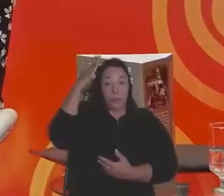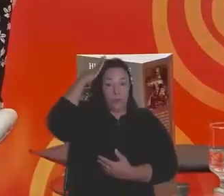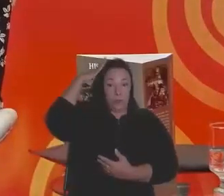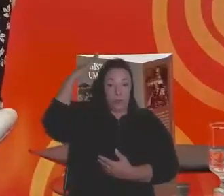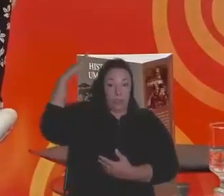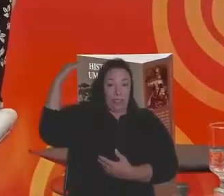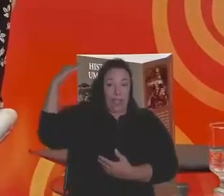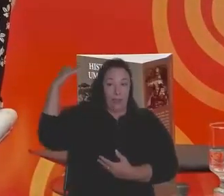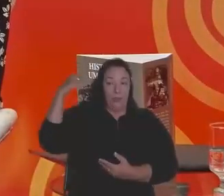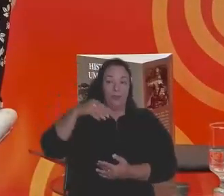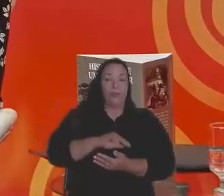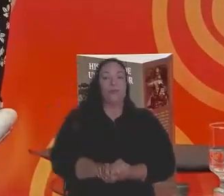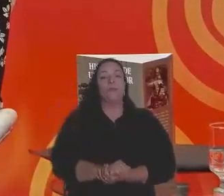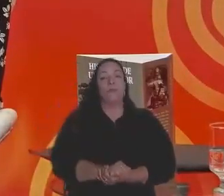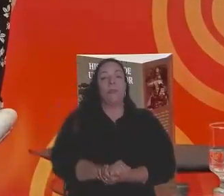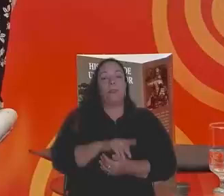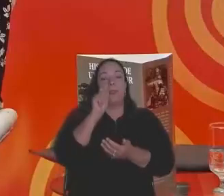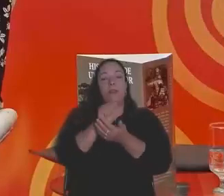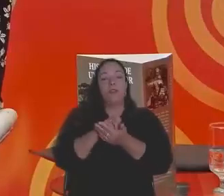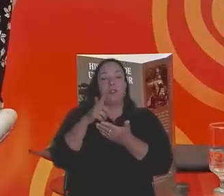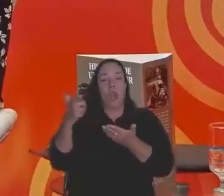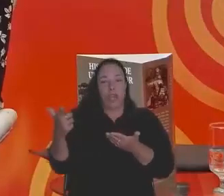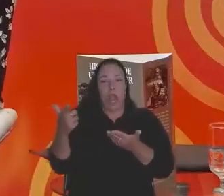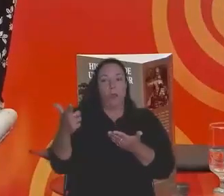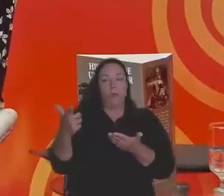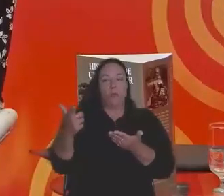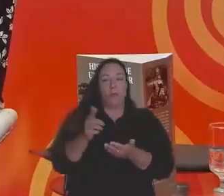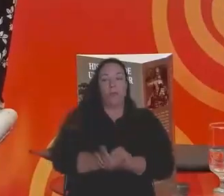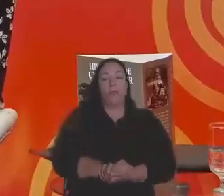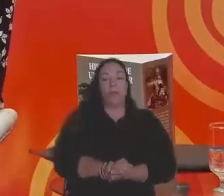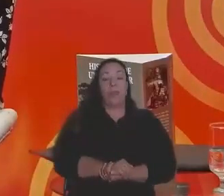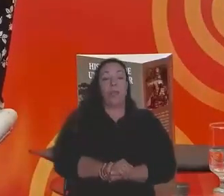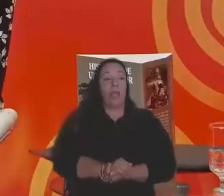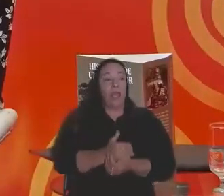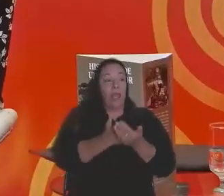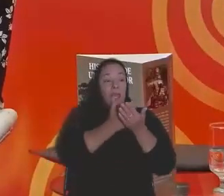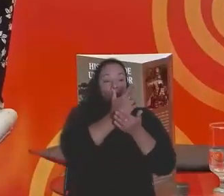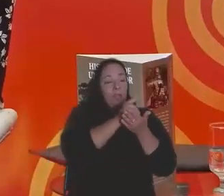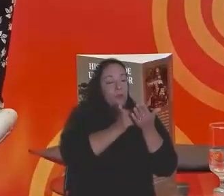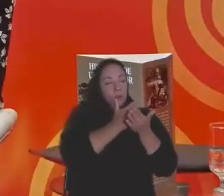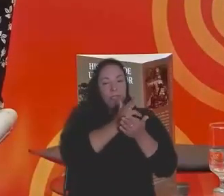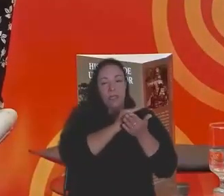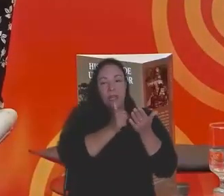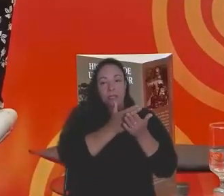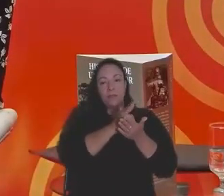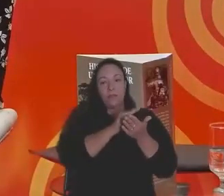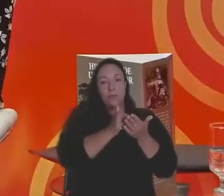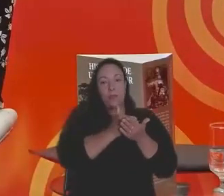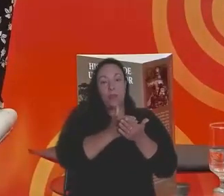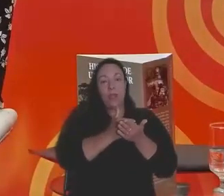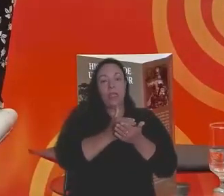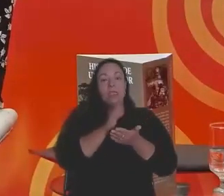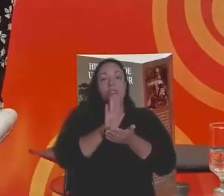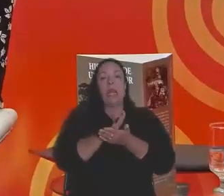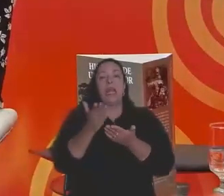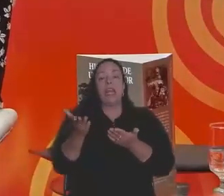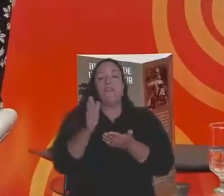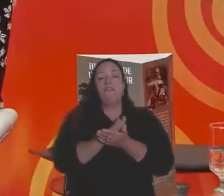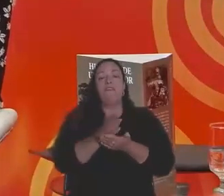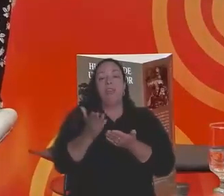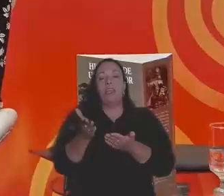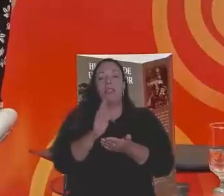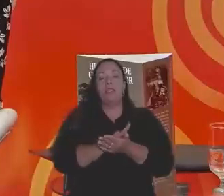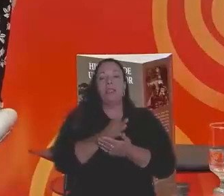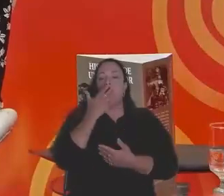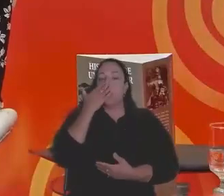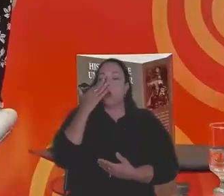Sucesso, no jornal Interação. É ilustrador e co-criador da revista do projeto